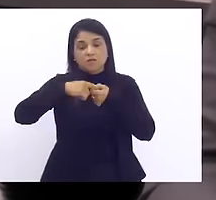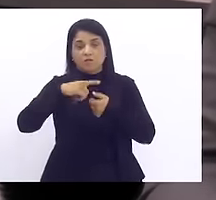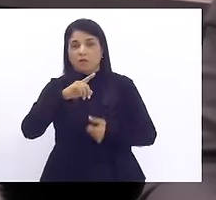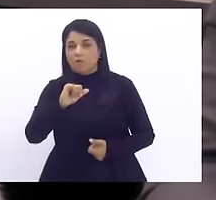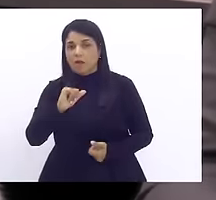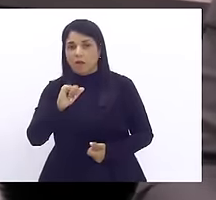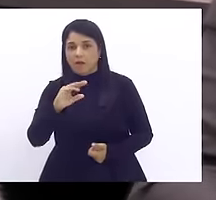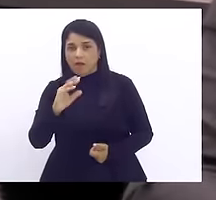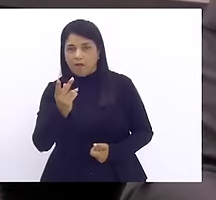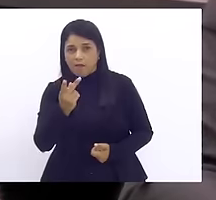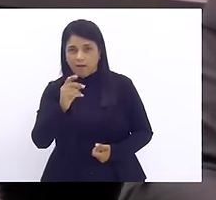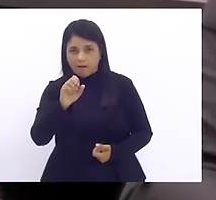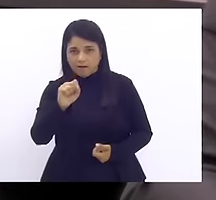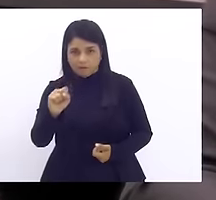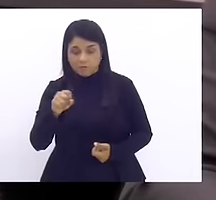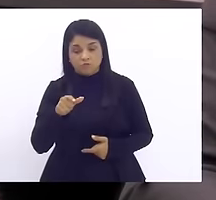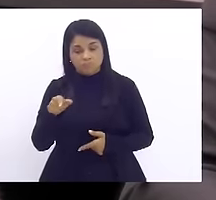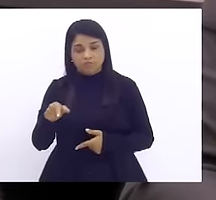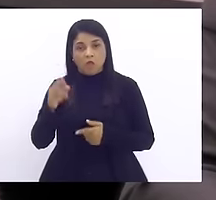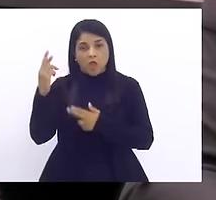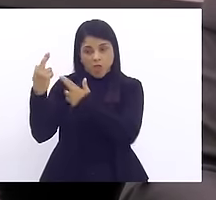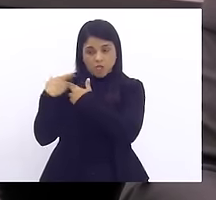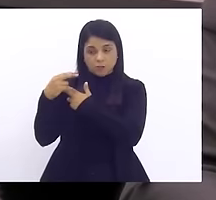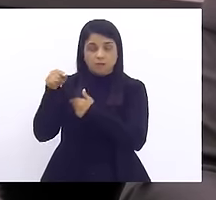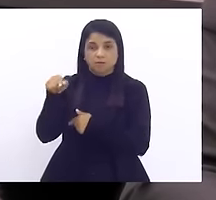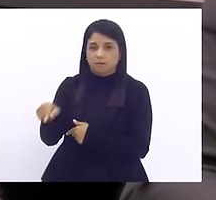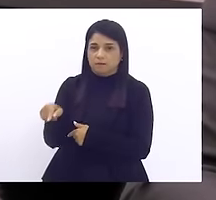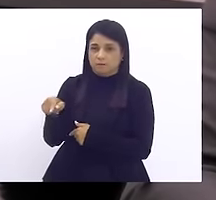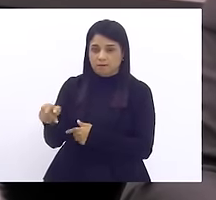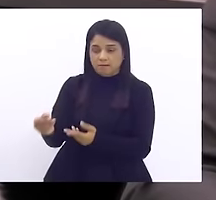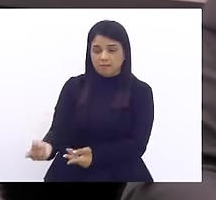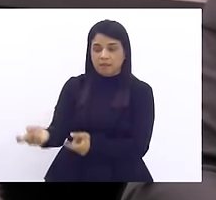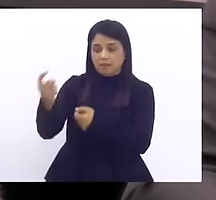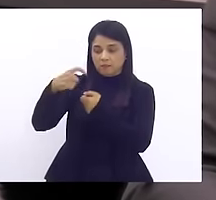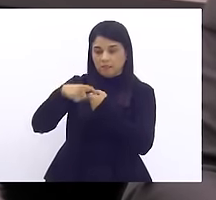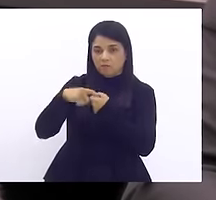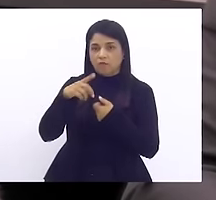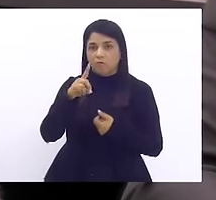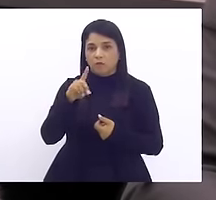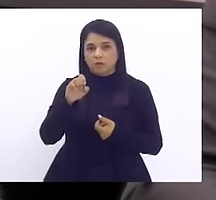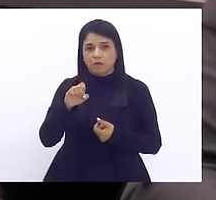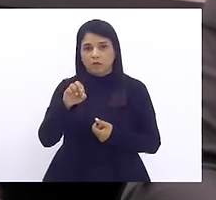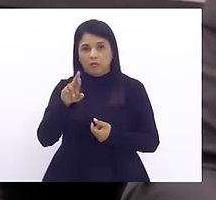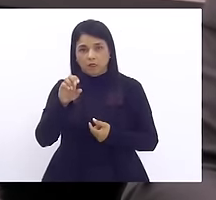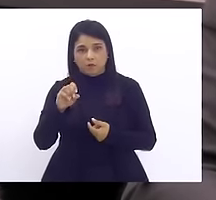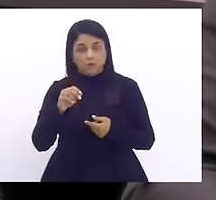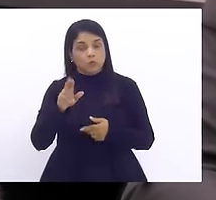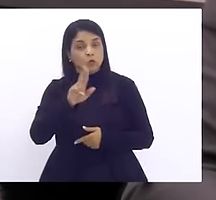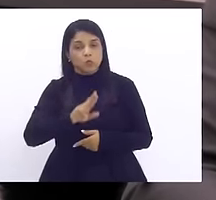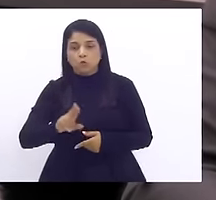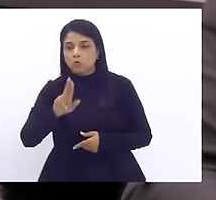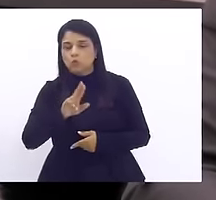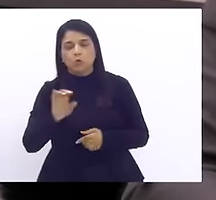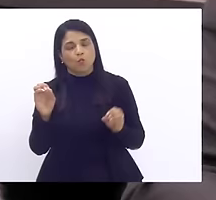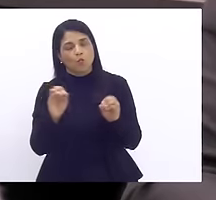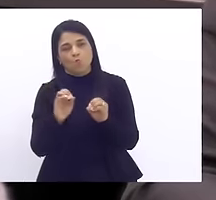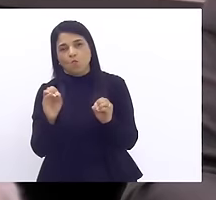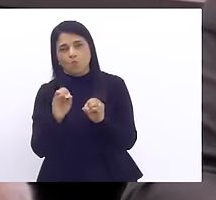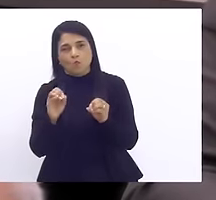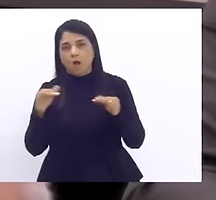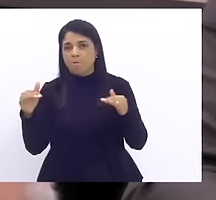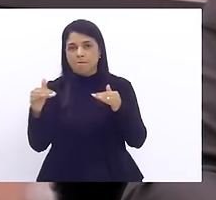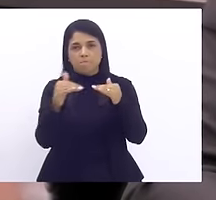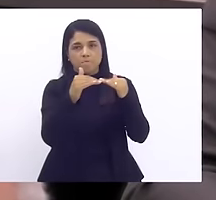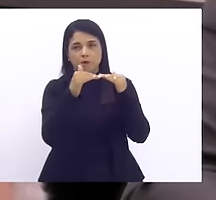estivessem a cargo deles sobre a guarda deles devolverem ao Detro e não mais utilizarem aquele lá que cuja